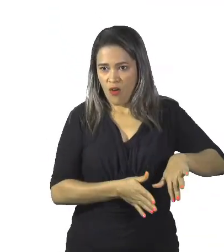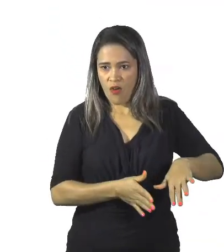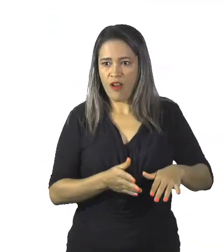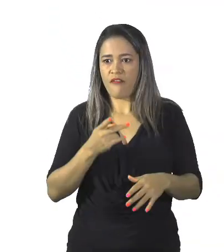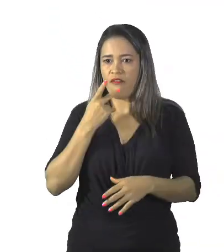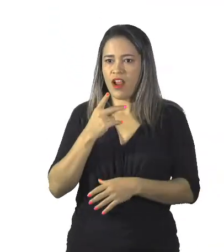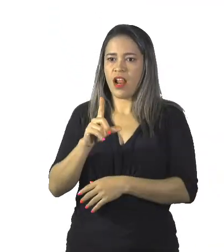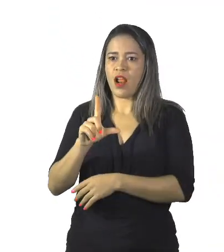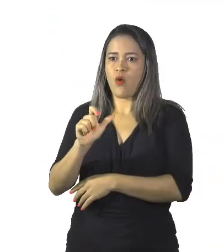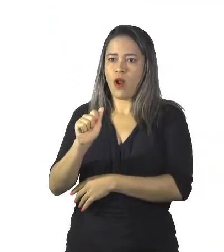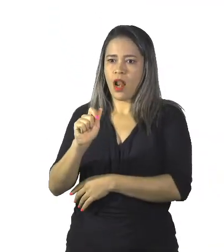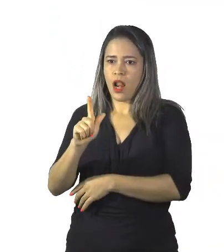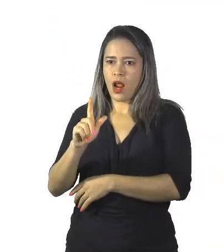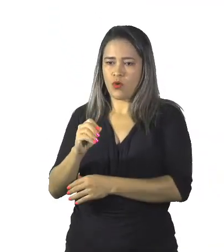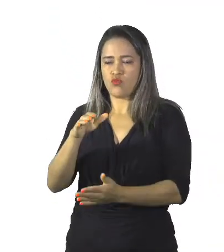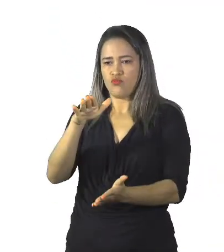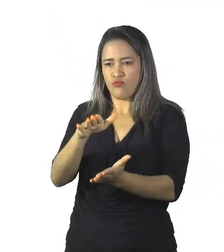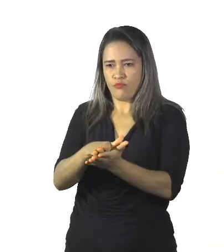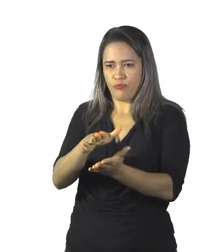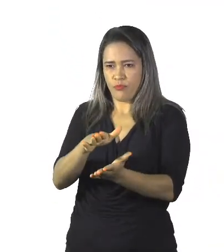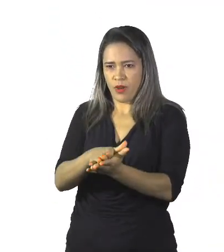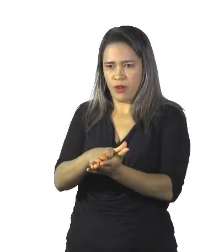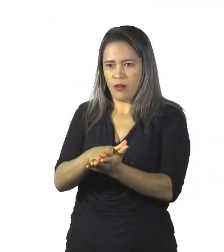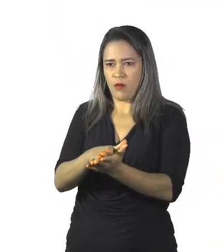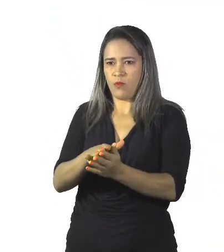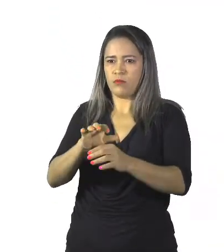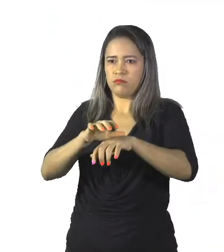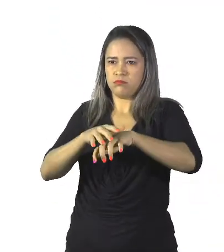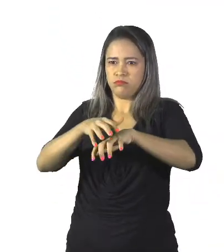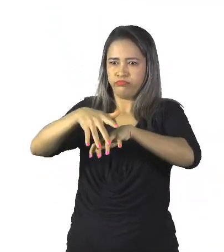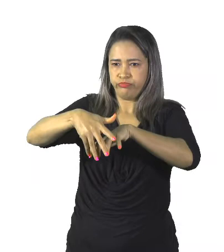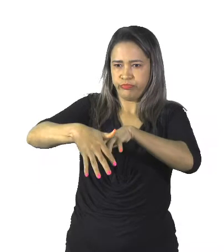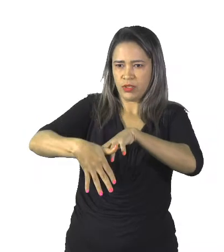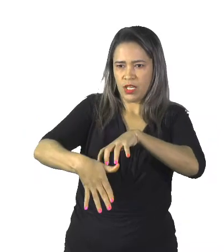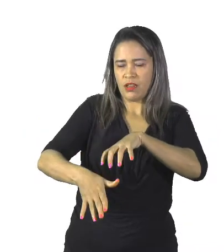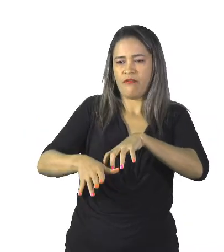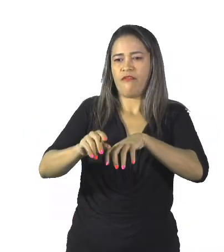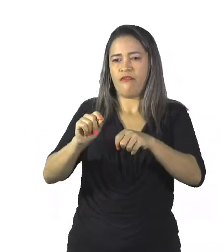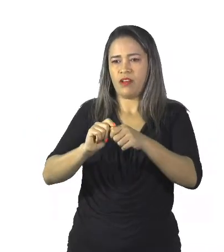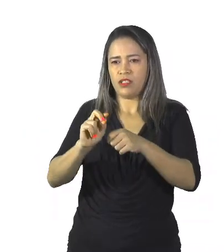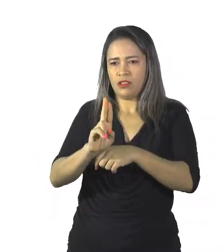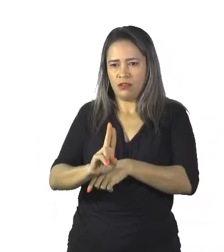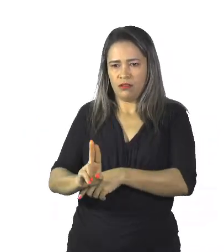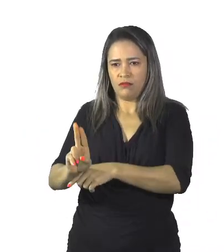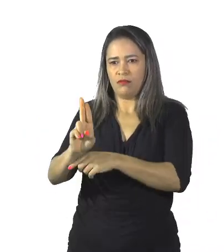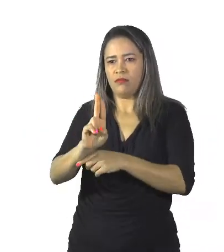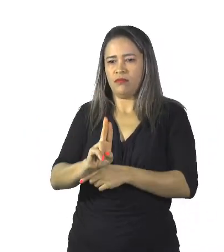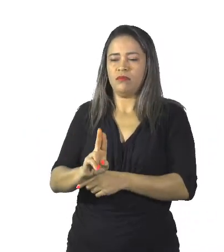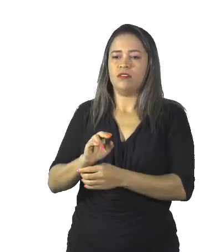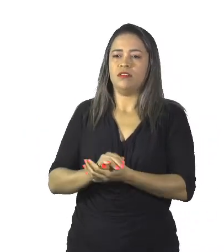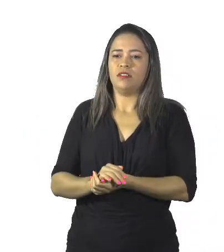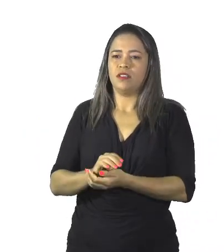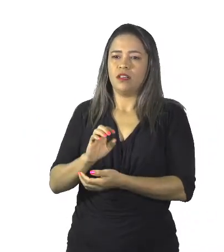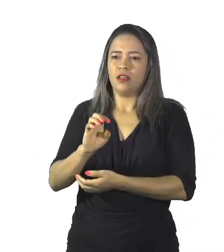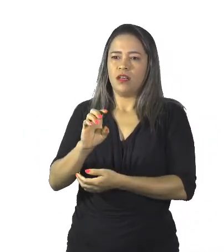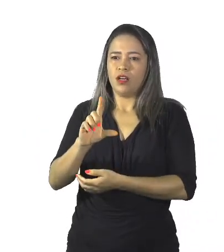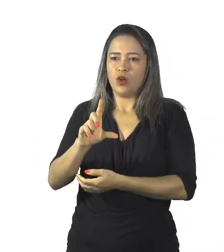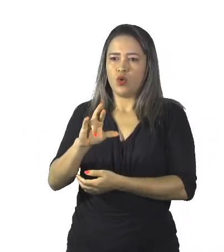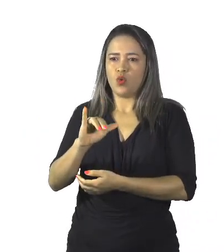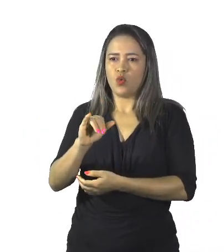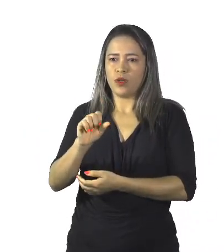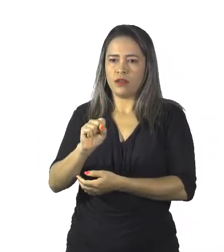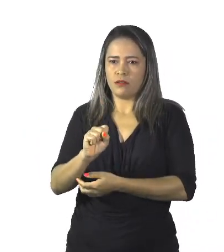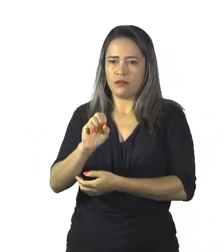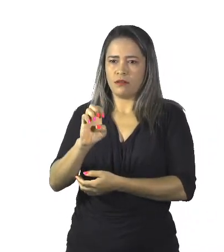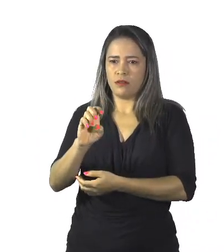se formou com a construção da usina hidrelétrica Luiz Eduardo Magalhães. Em Palmas são 54